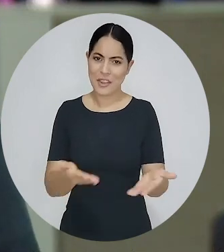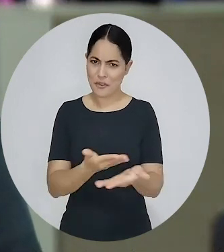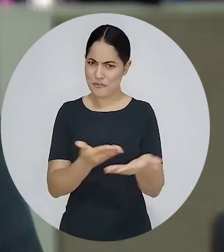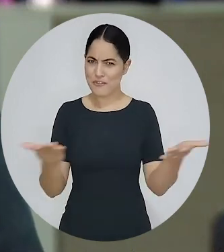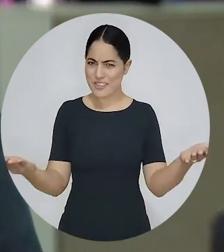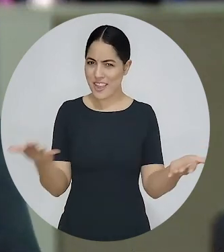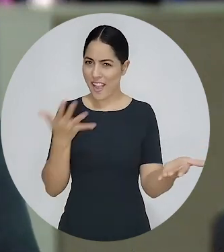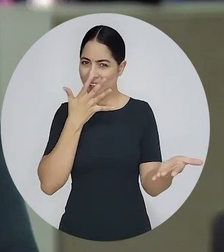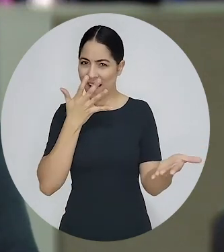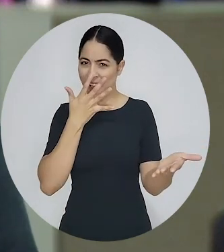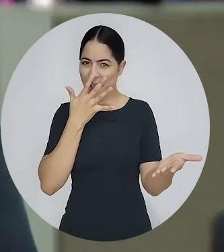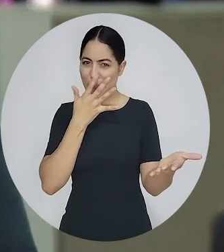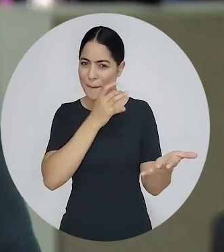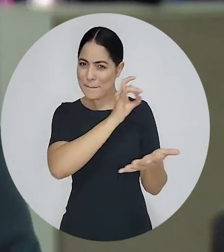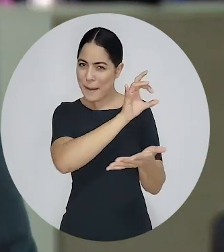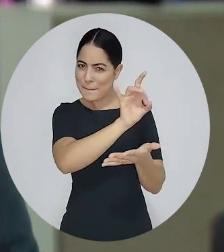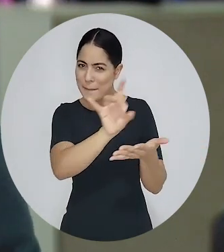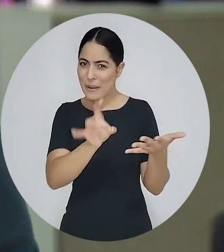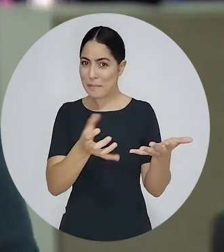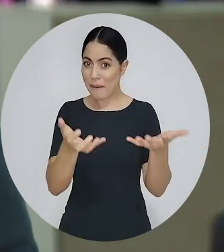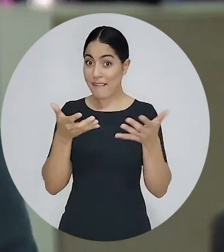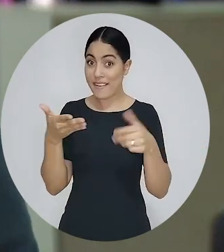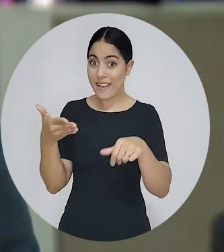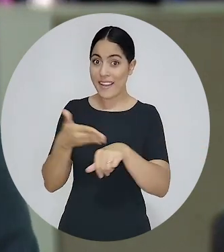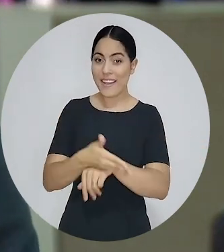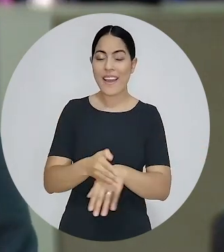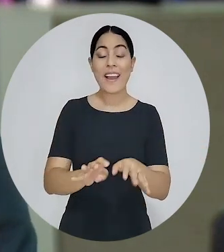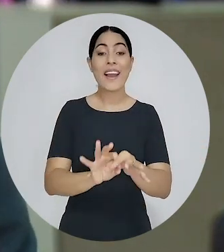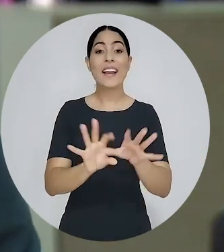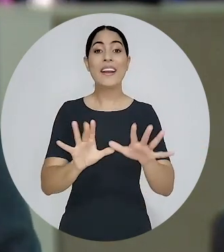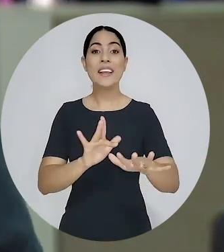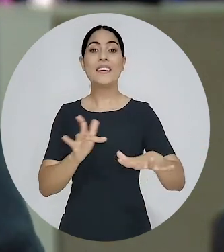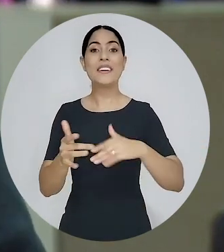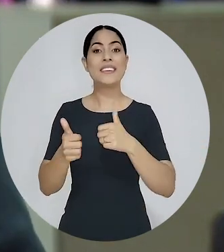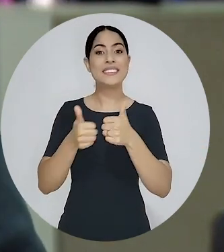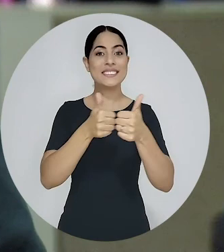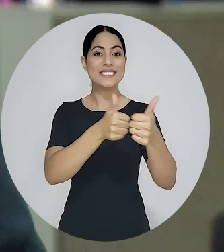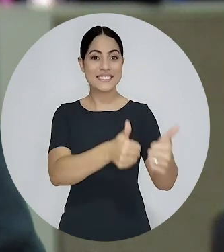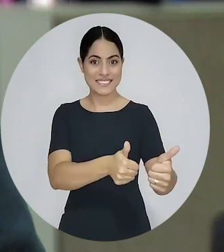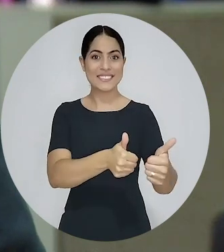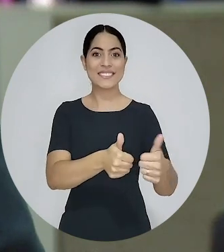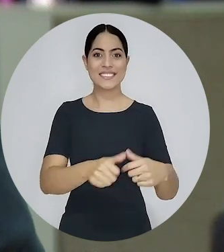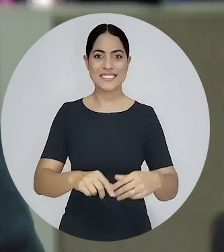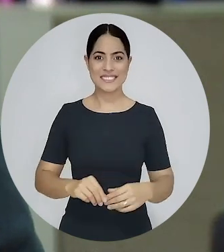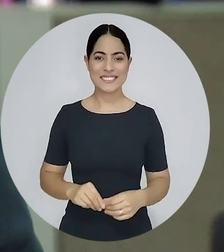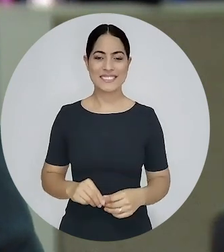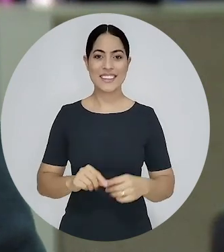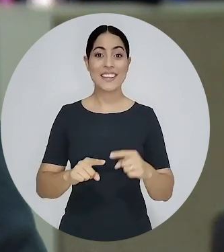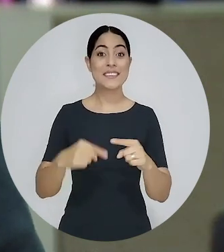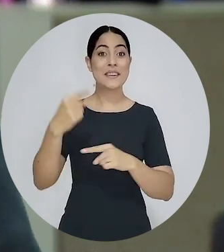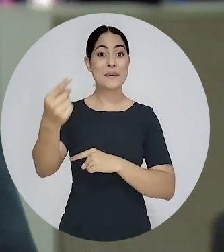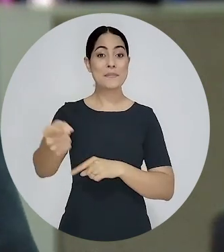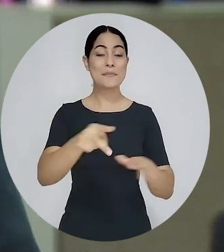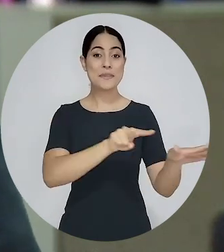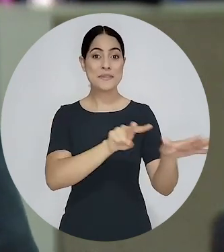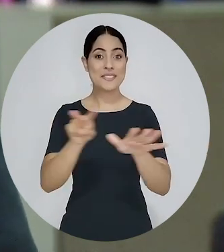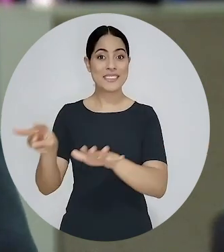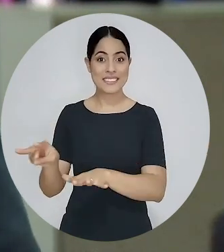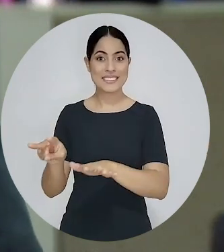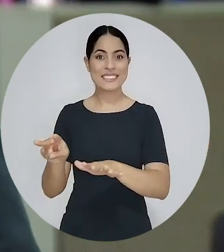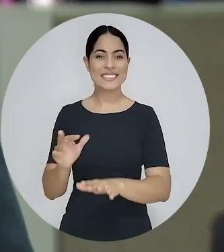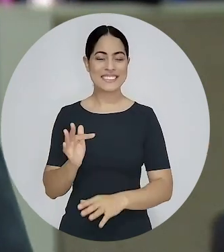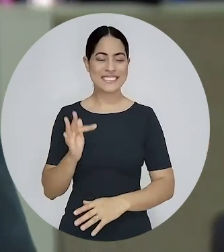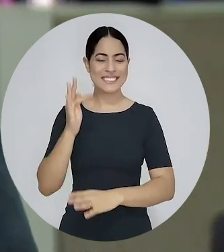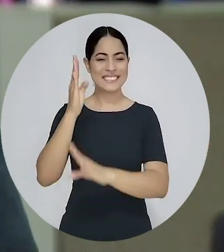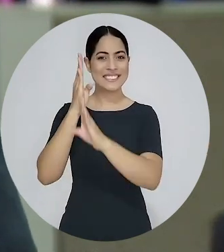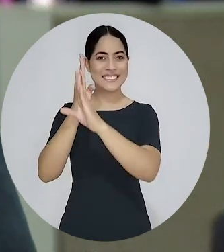por aqui. Se quiser conferir tudo que a OAB vem fazendo, não deixe de seguir a gente nas redes sociais. Nos vemos na